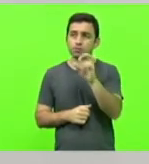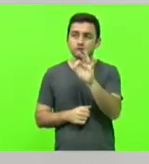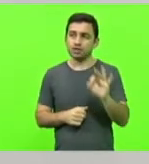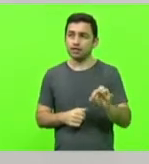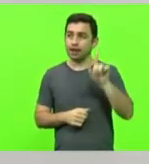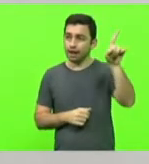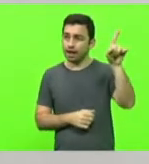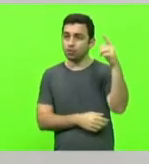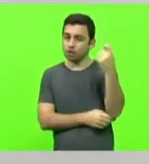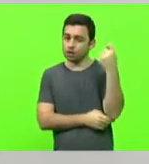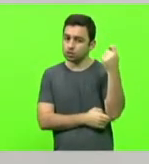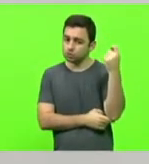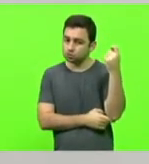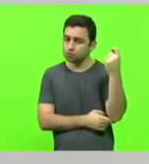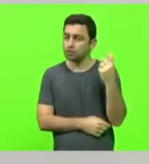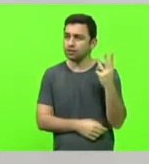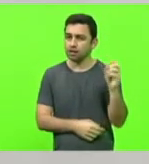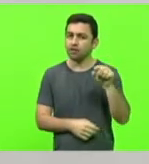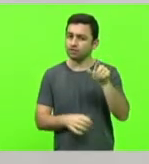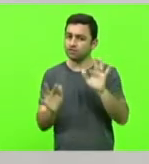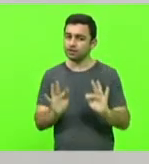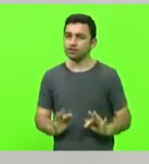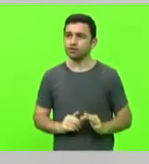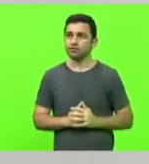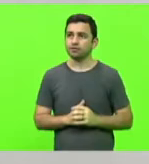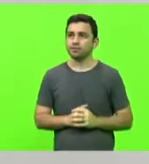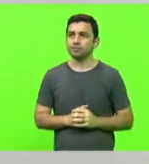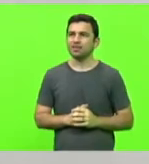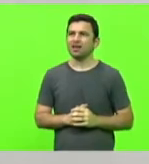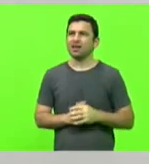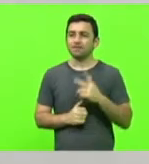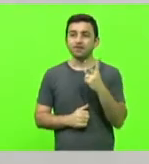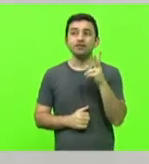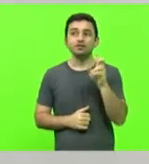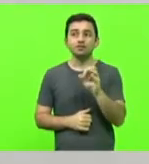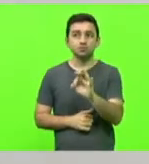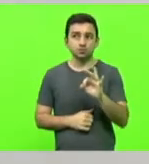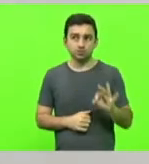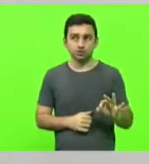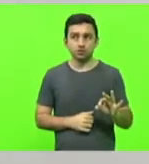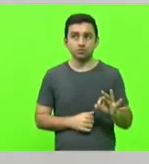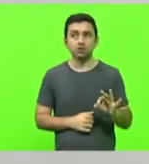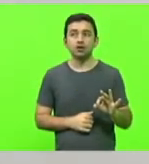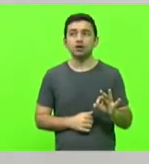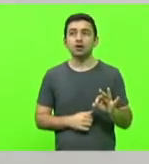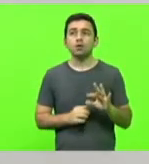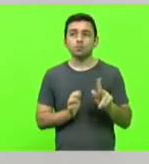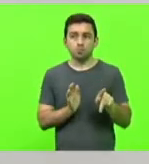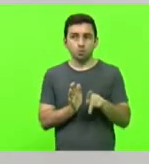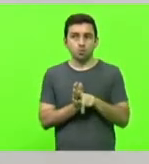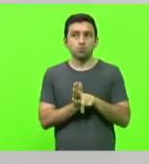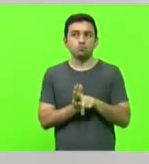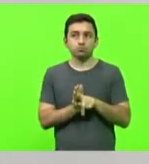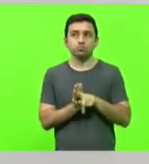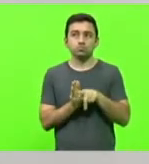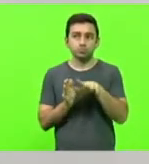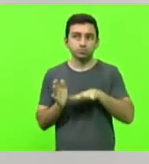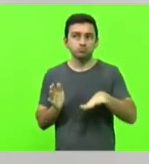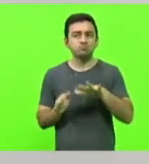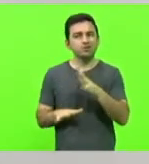hein? Fique feliz com isso aqui. E esse 25% cobrado em cima de um percentual